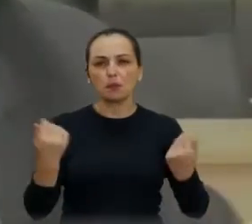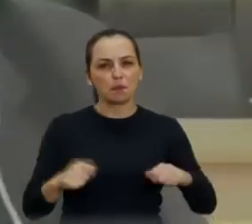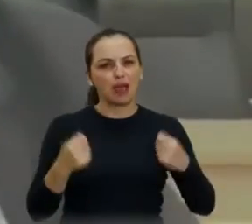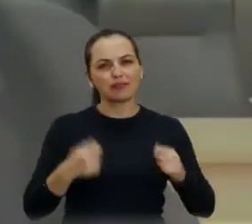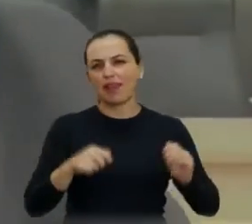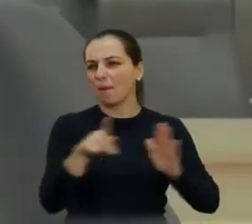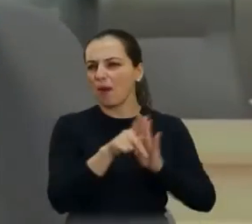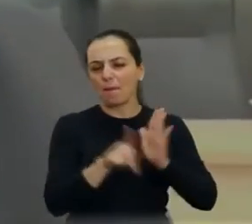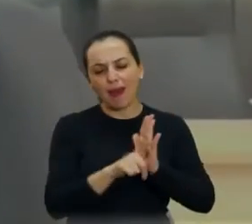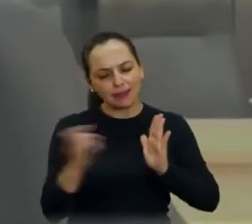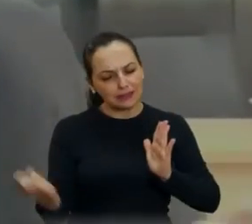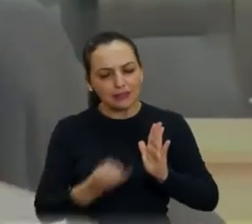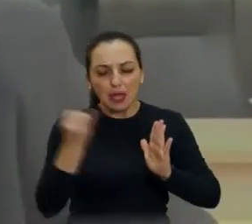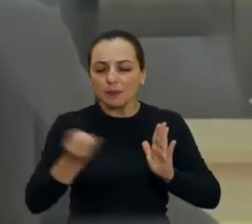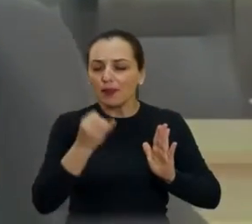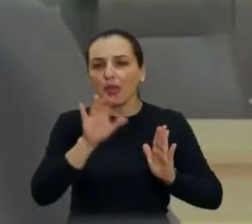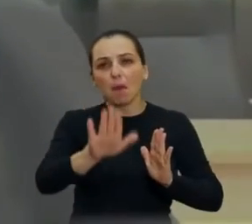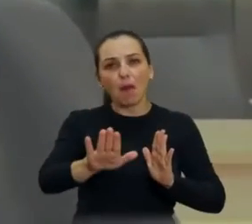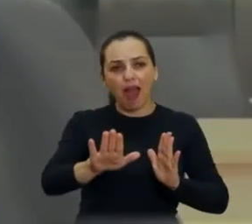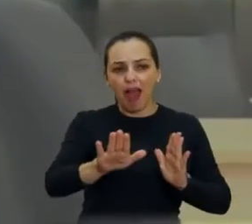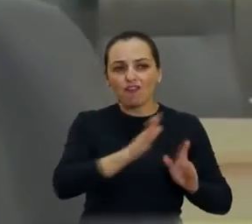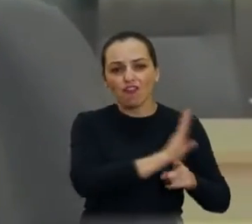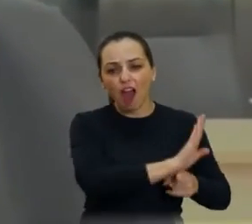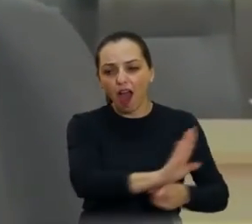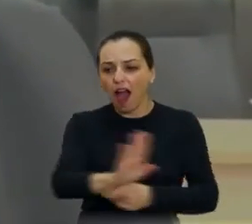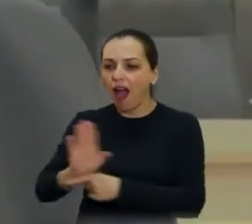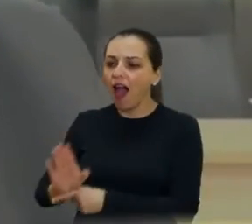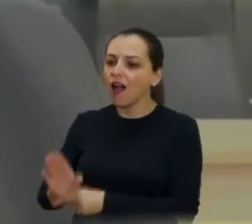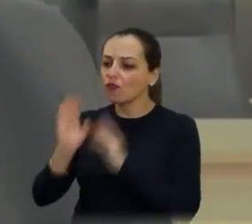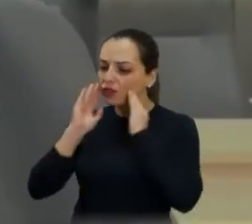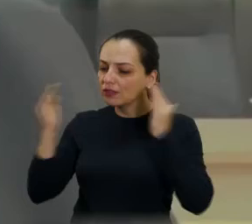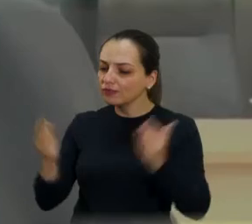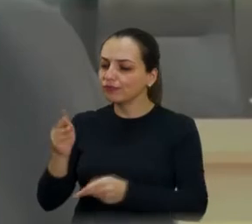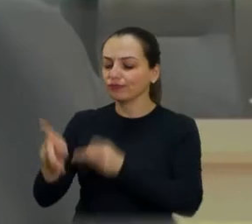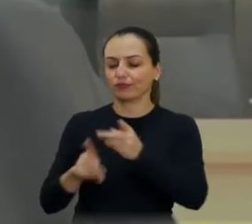vários projetos importantes para melhorar a vida das pessoas.